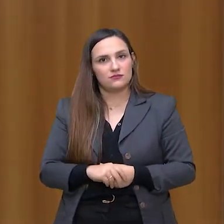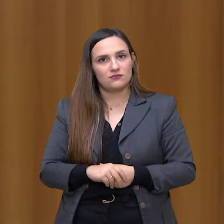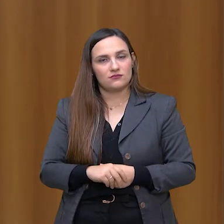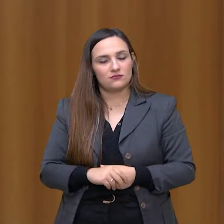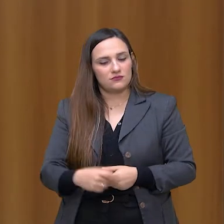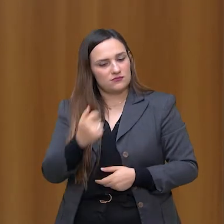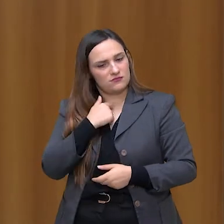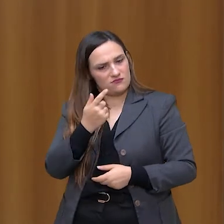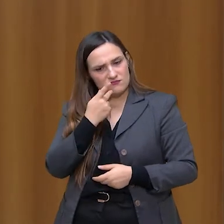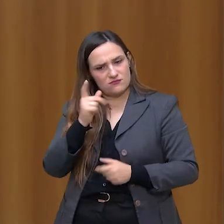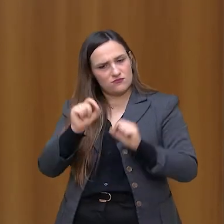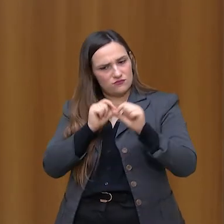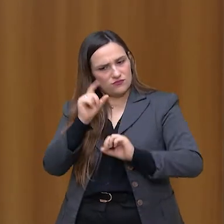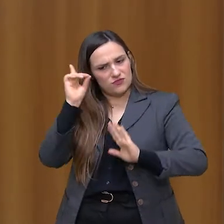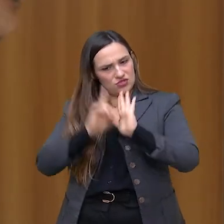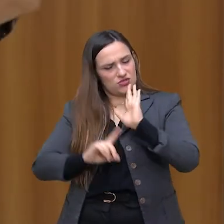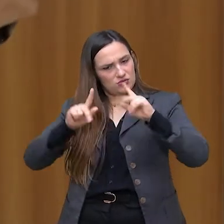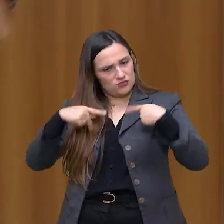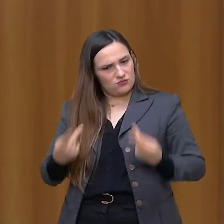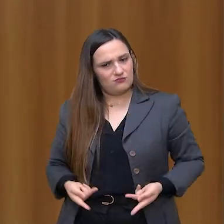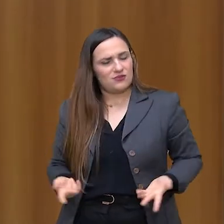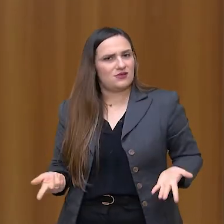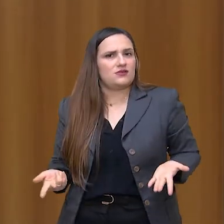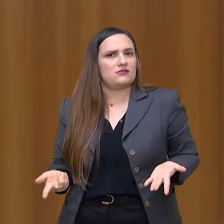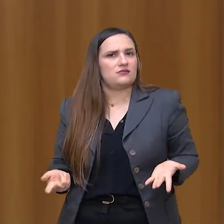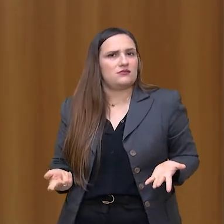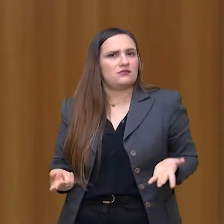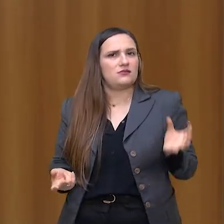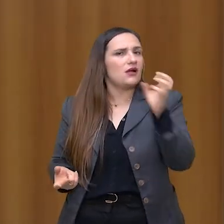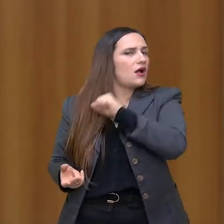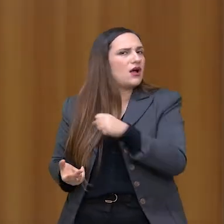direito humano, né? Direito humano você não muda de uma noite para o